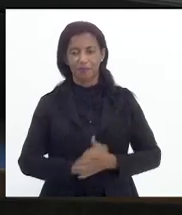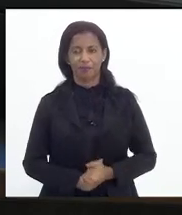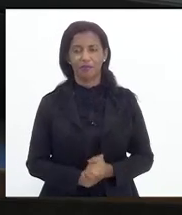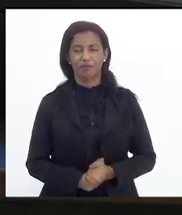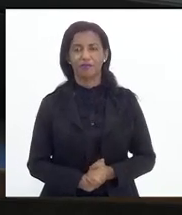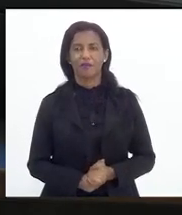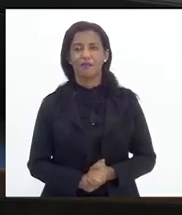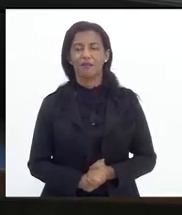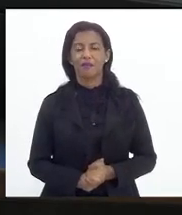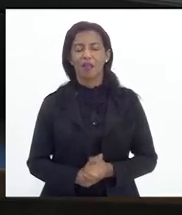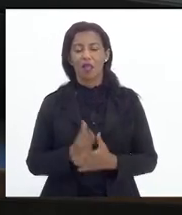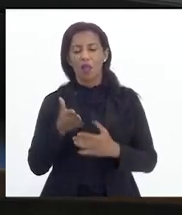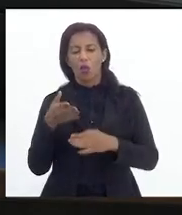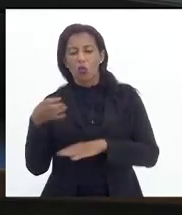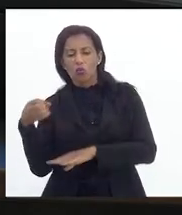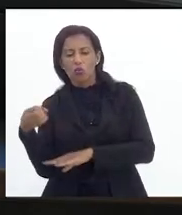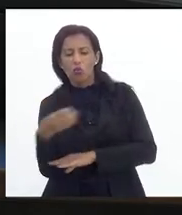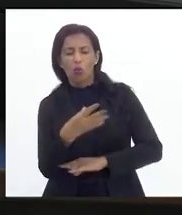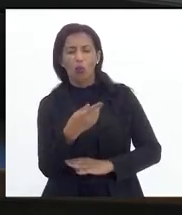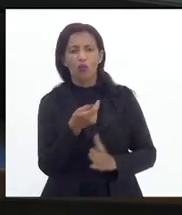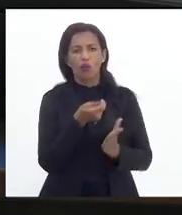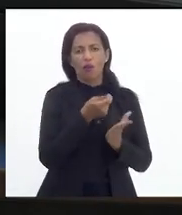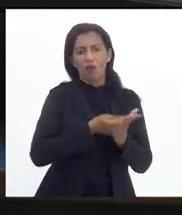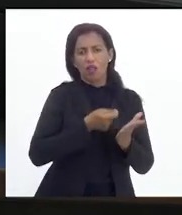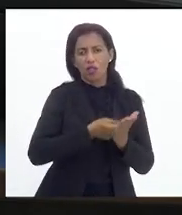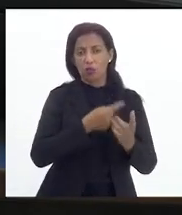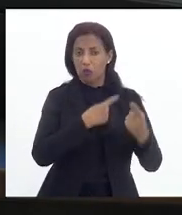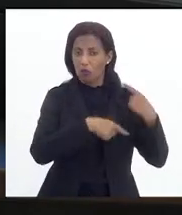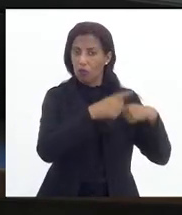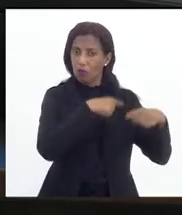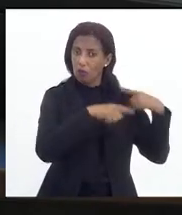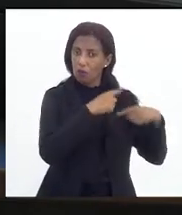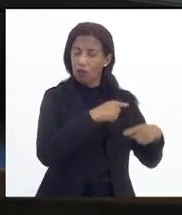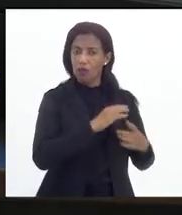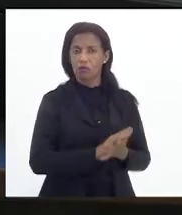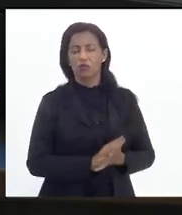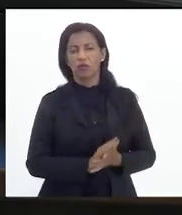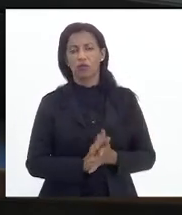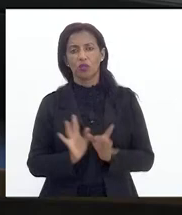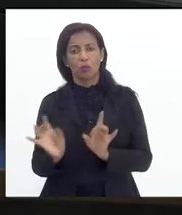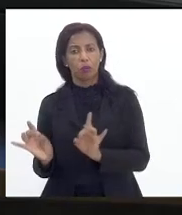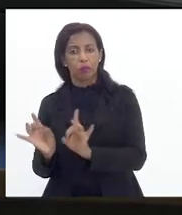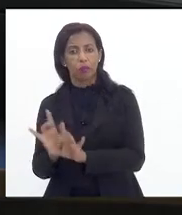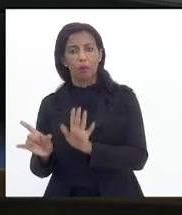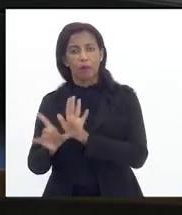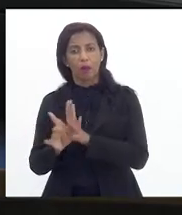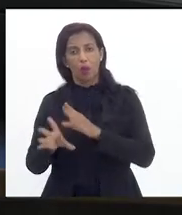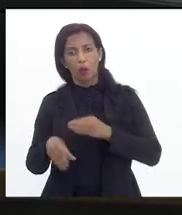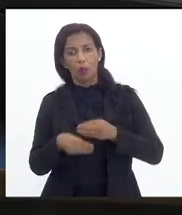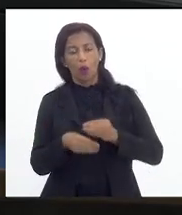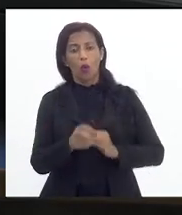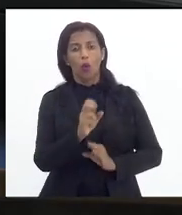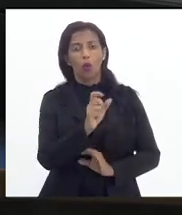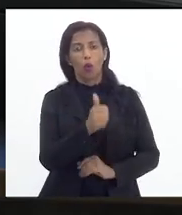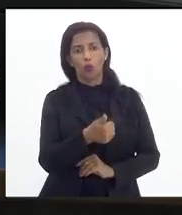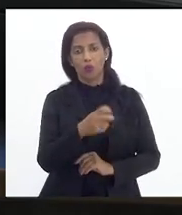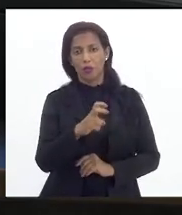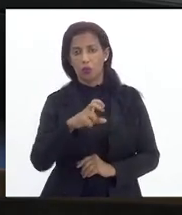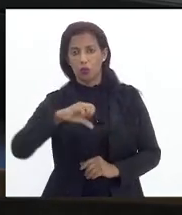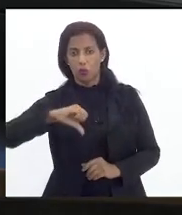entrou com o novo regime né o regime anterior Foi estabelecido pela lei complementar 159